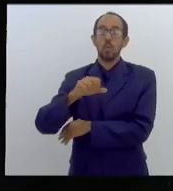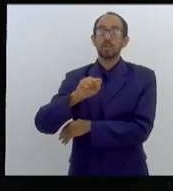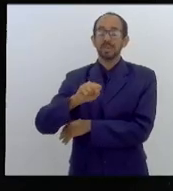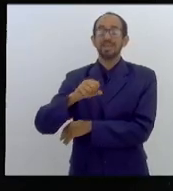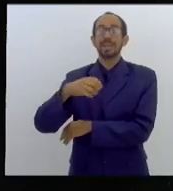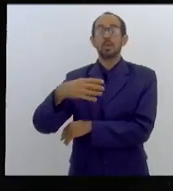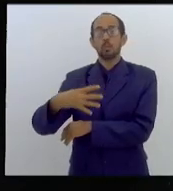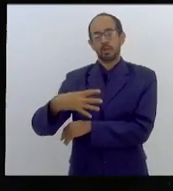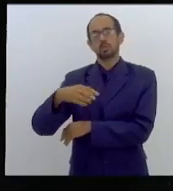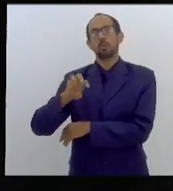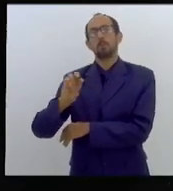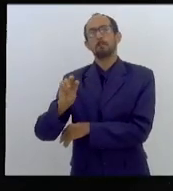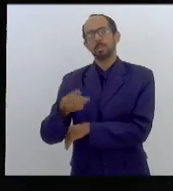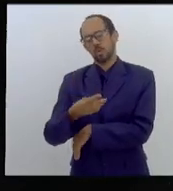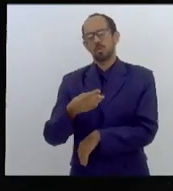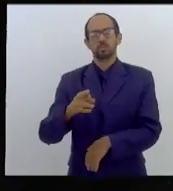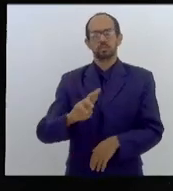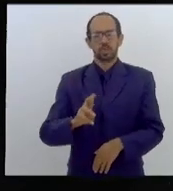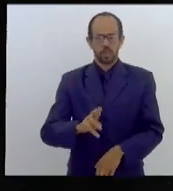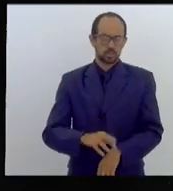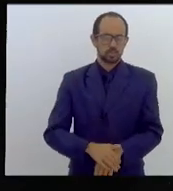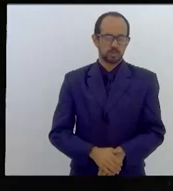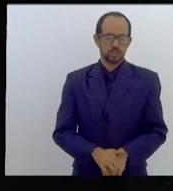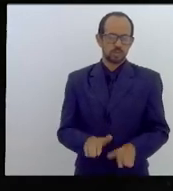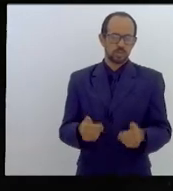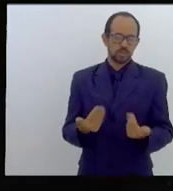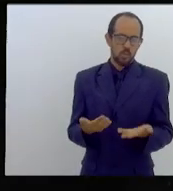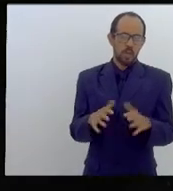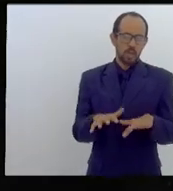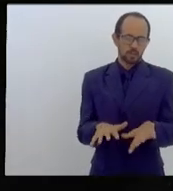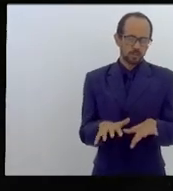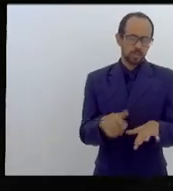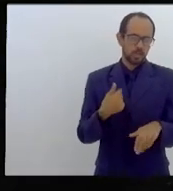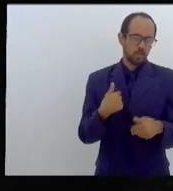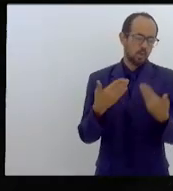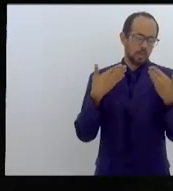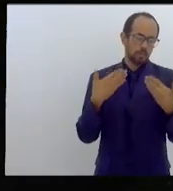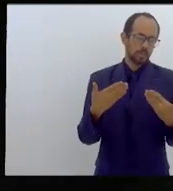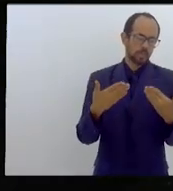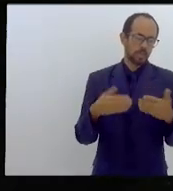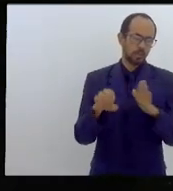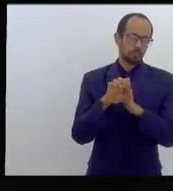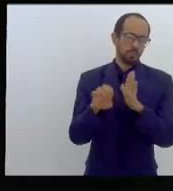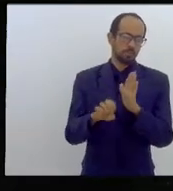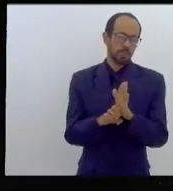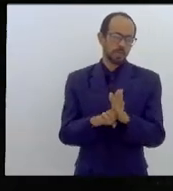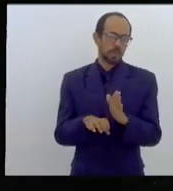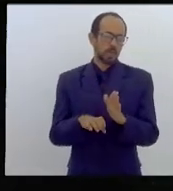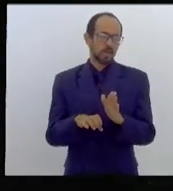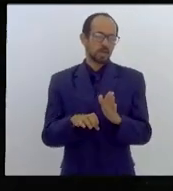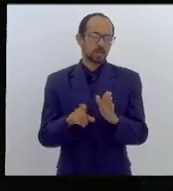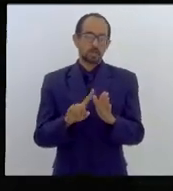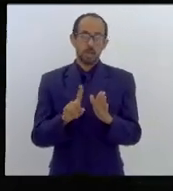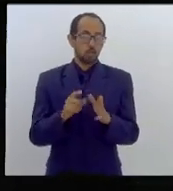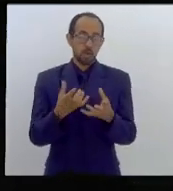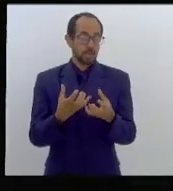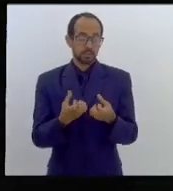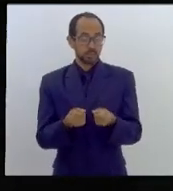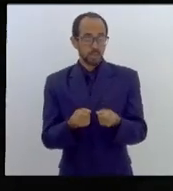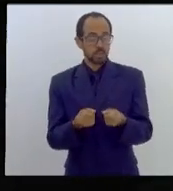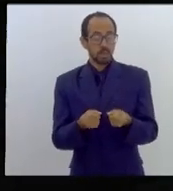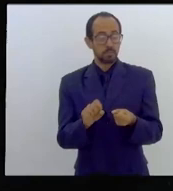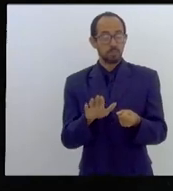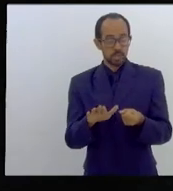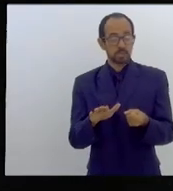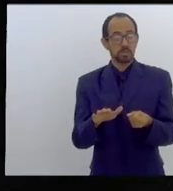reais. Então, nesse sentido, apresentei uma emenda, que também não foi aceita, mas